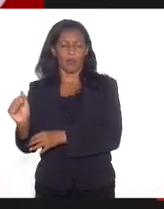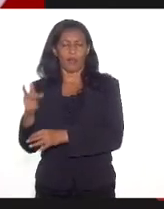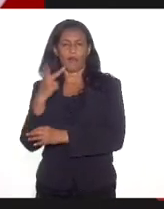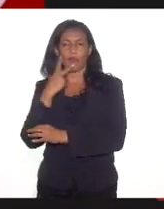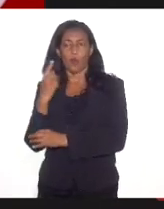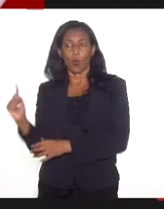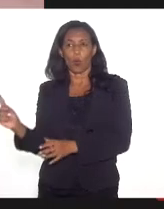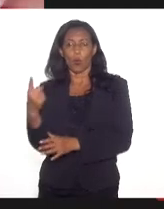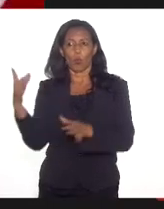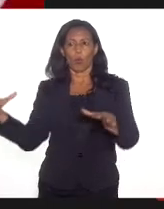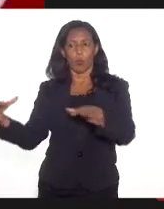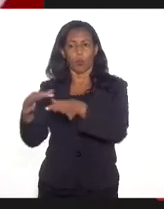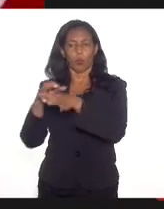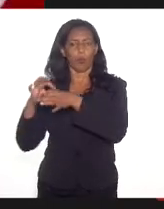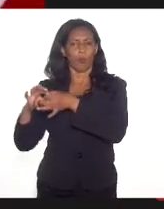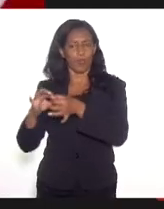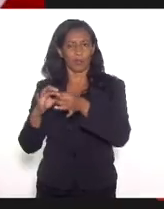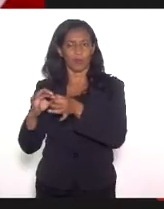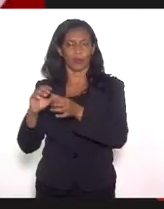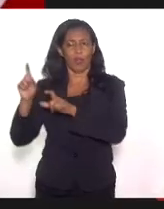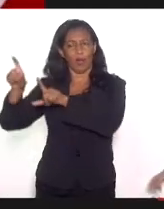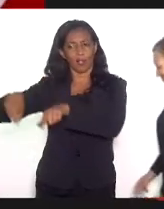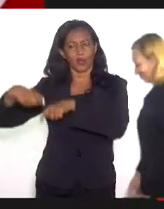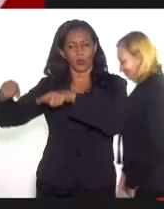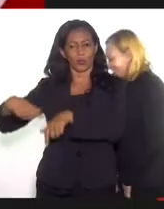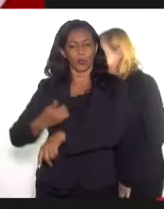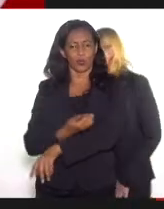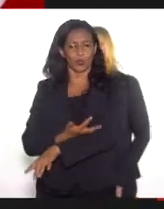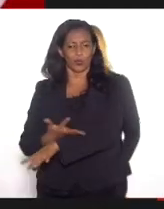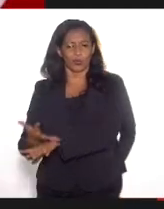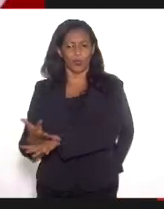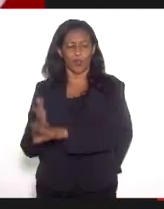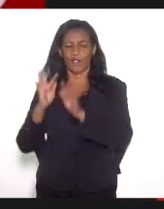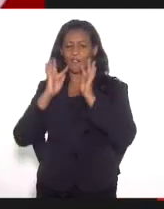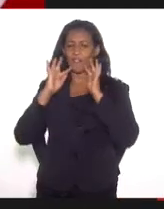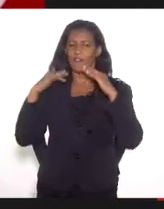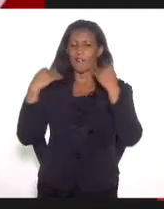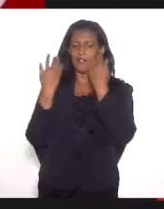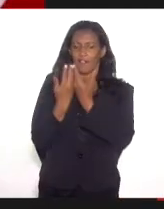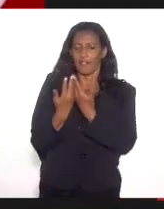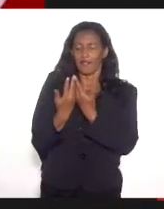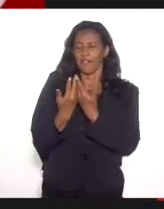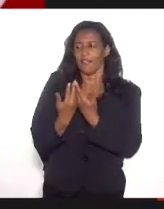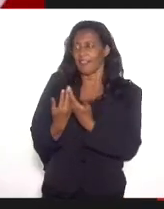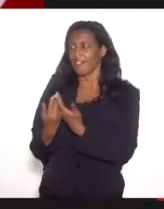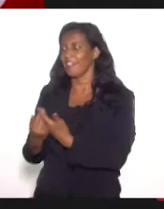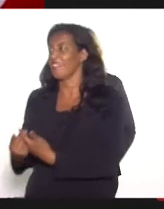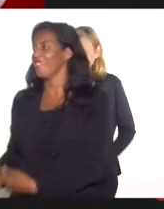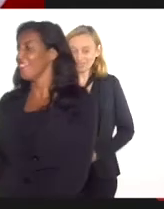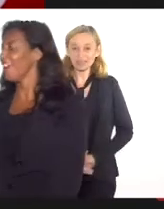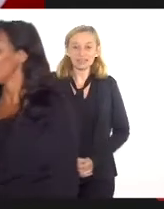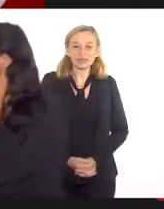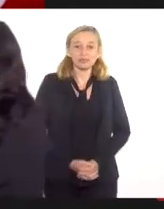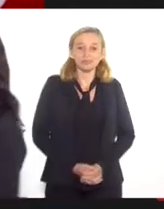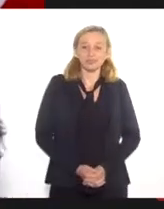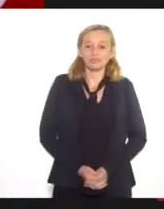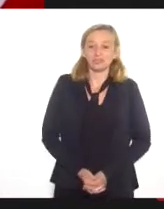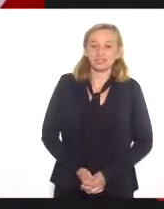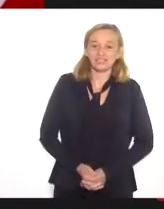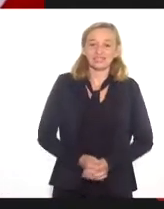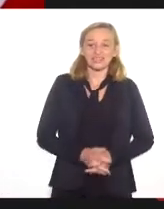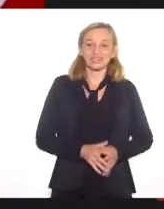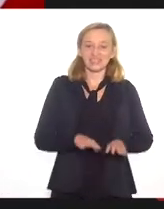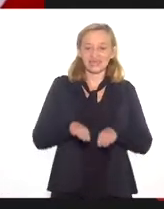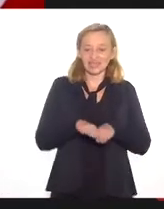agricultura né como se o agronegócio como se o pequeno agricultor familiar camponês pudesse né tivesse condições de igualdade